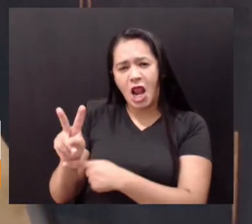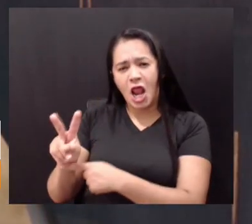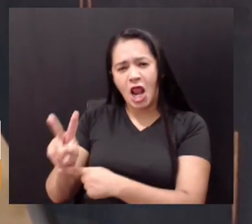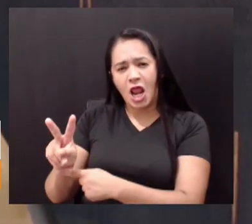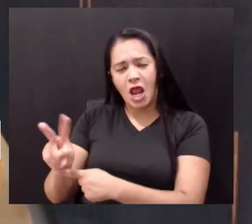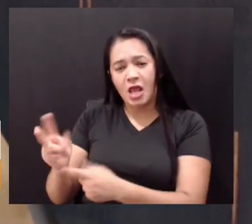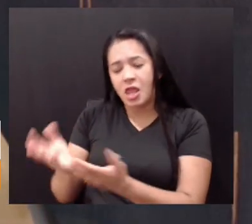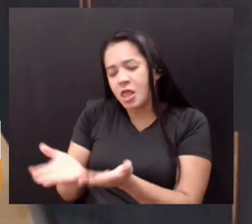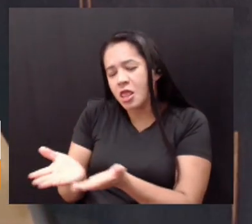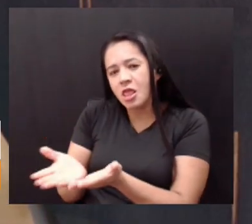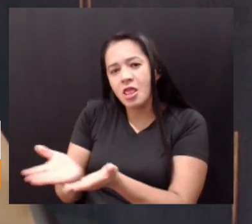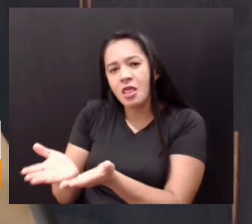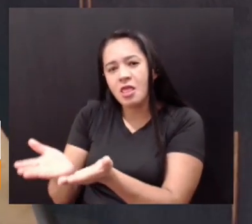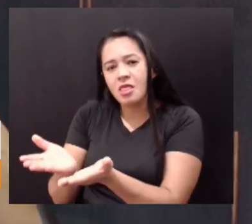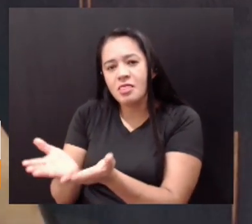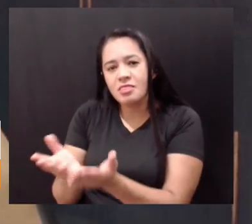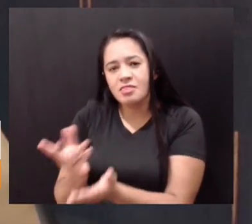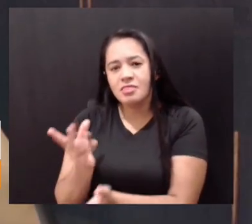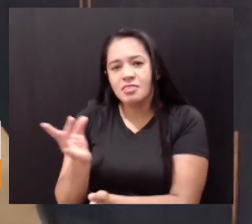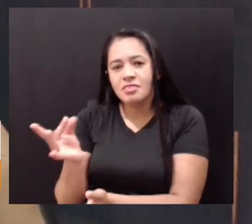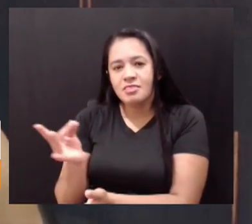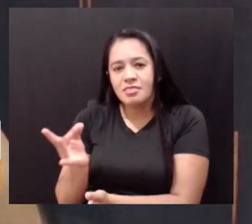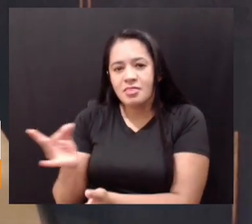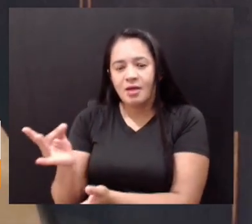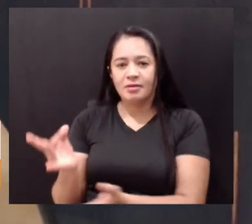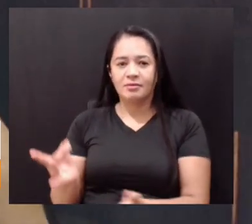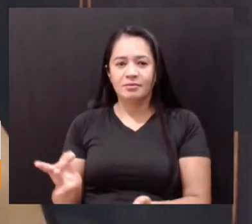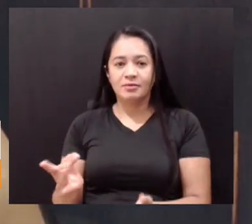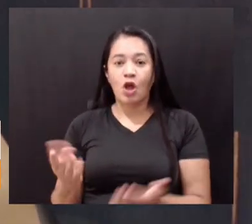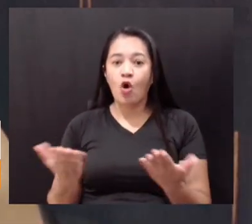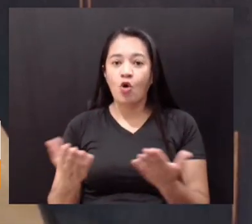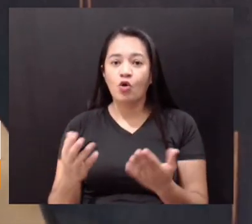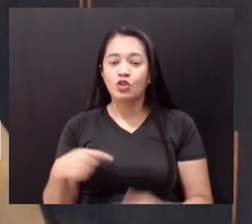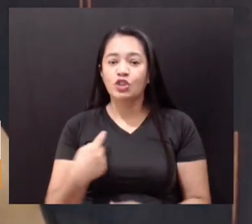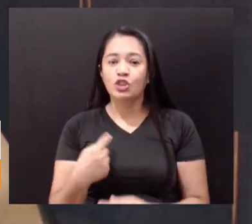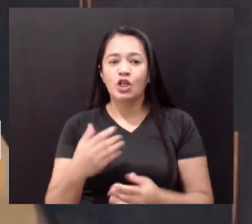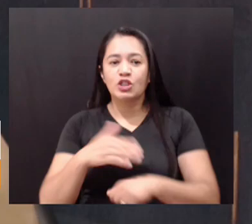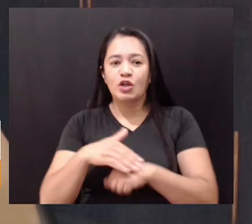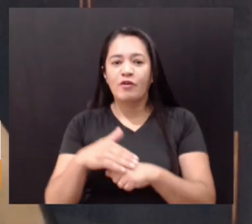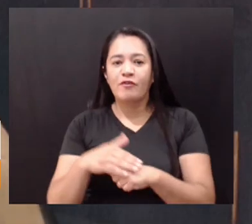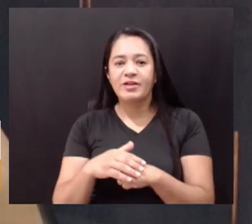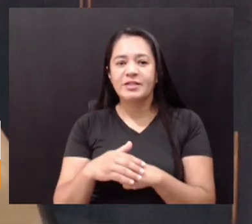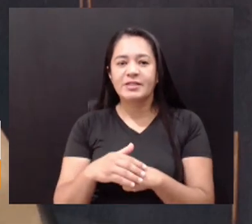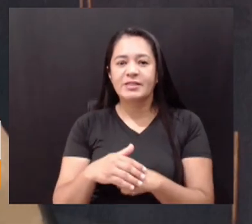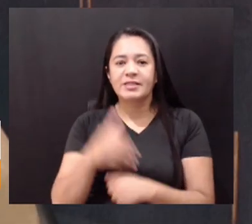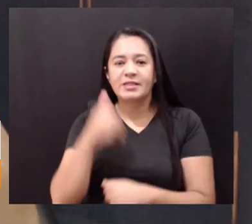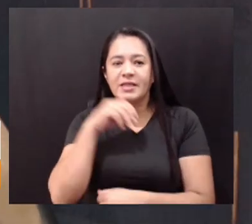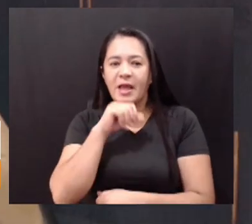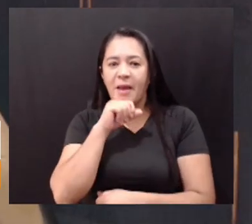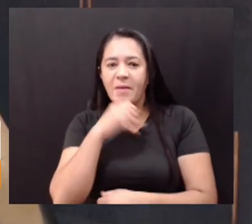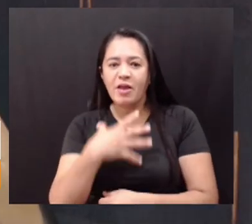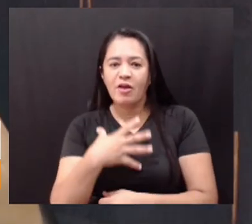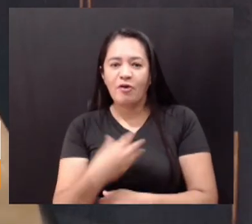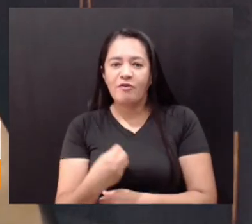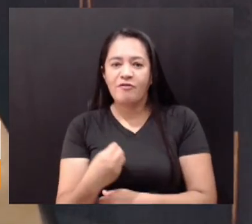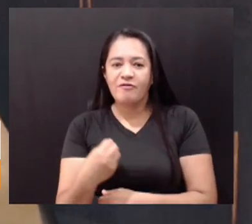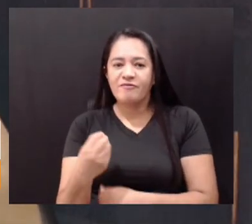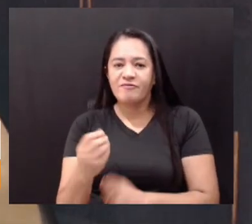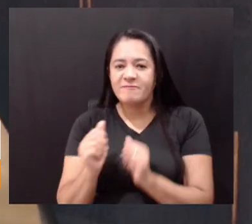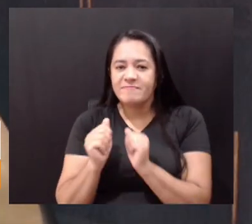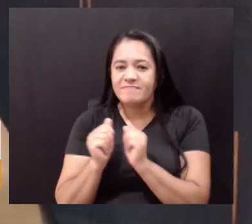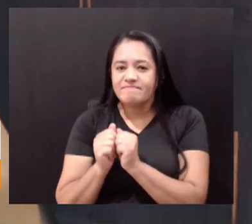grude, hoje a gente fala muito dessas relações umbilicais, né, Uhum. mães com filhos, essa coisa